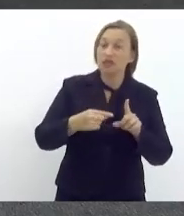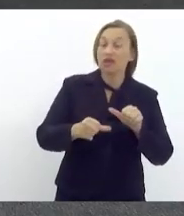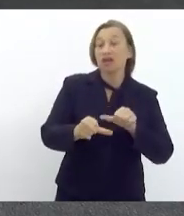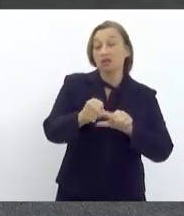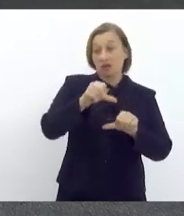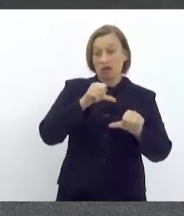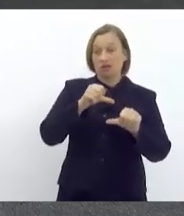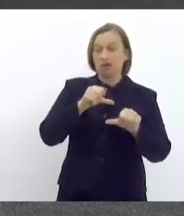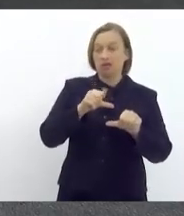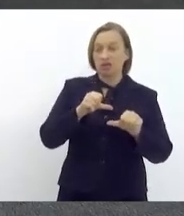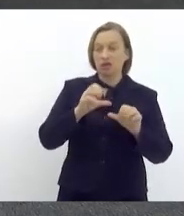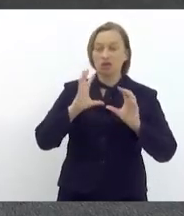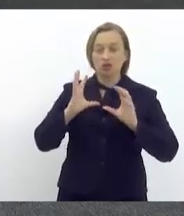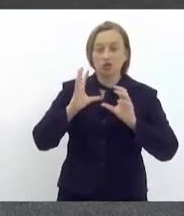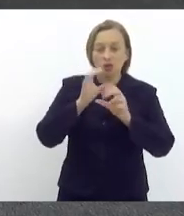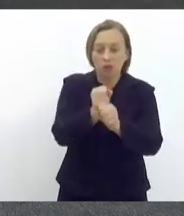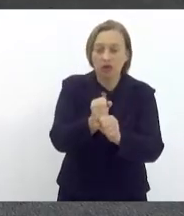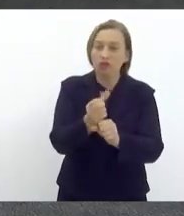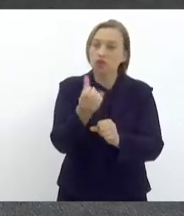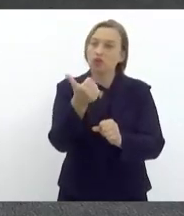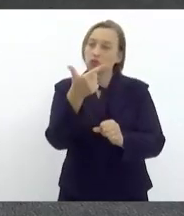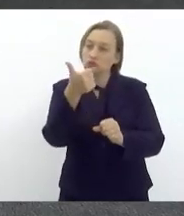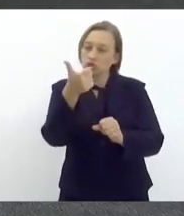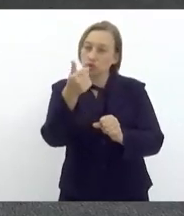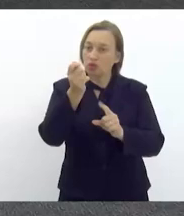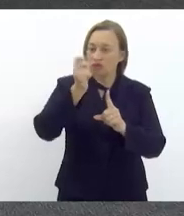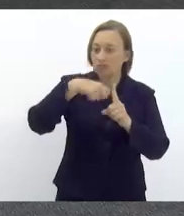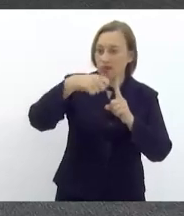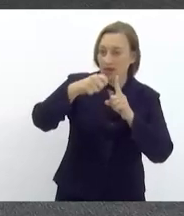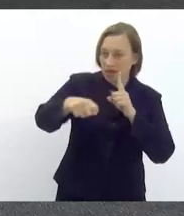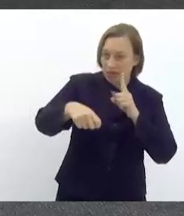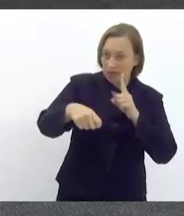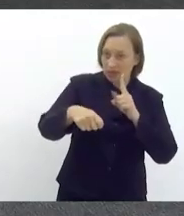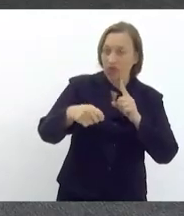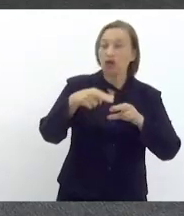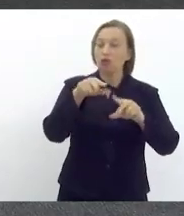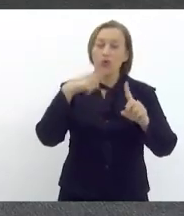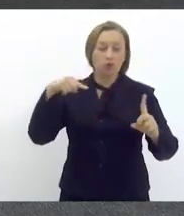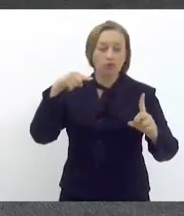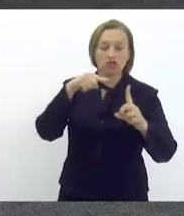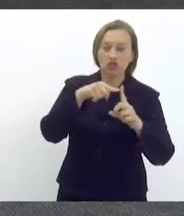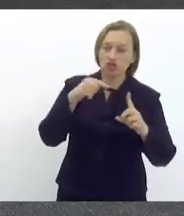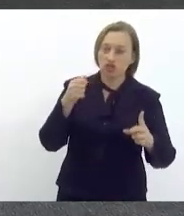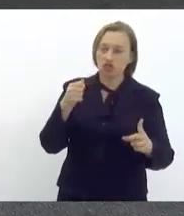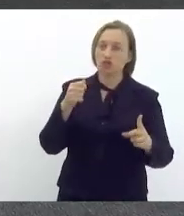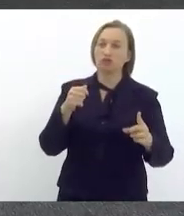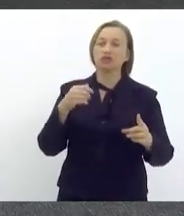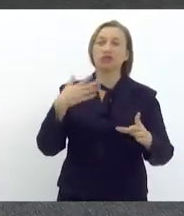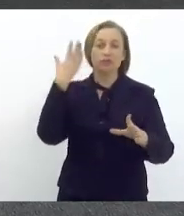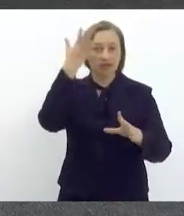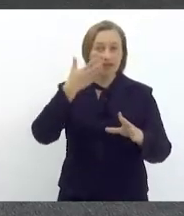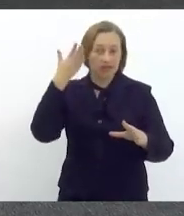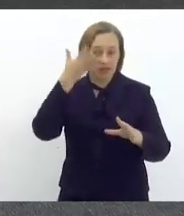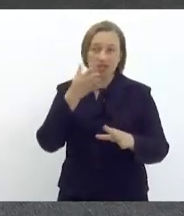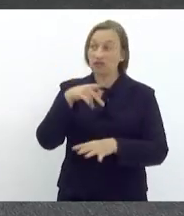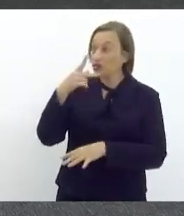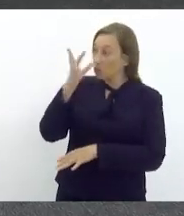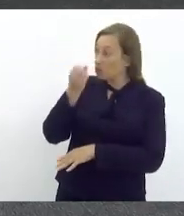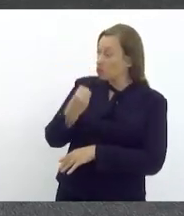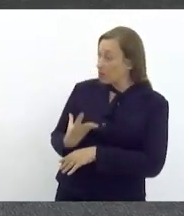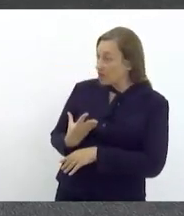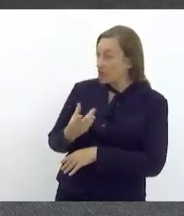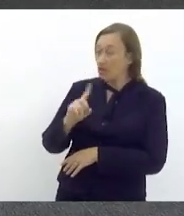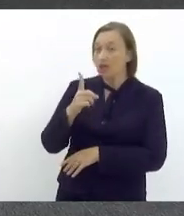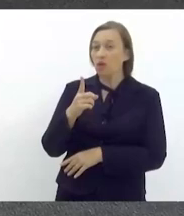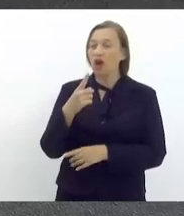doze meses de previsão de folha e o objetivo dessa dessa mensagem vossa excelência estabeleceu bem não é